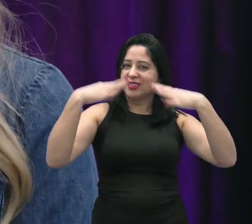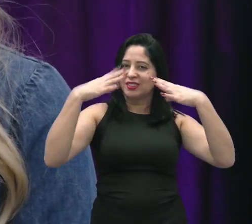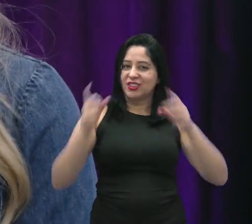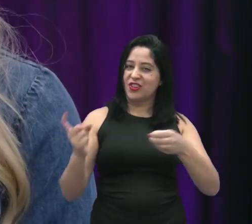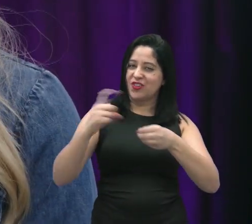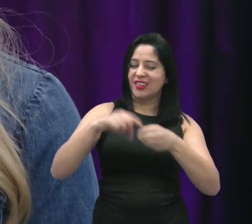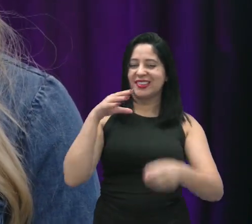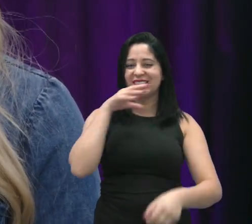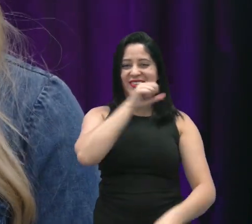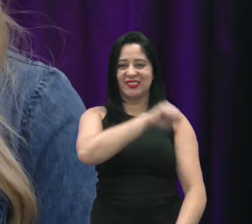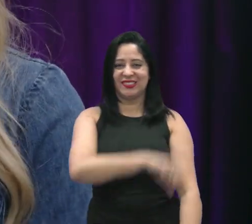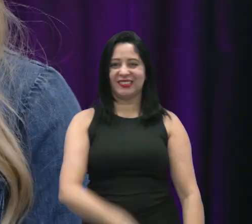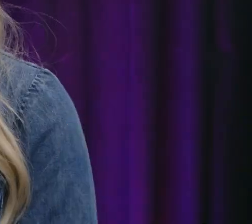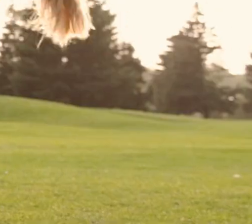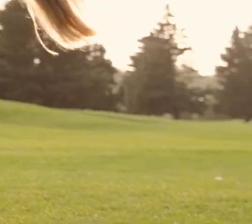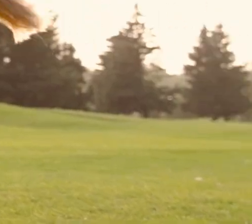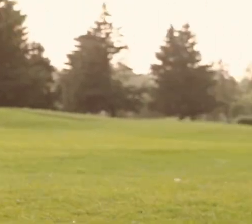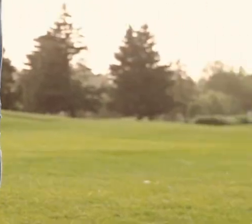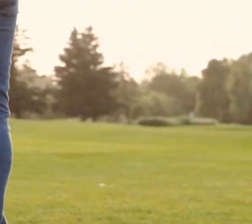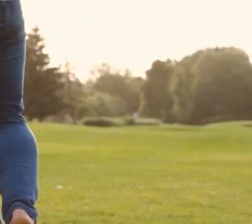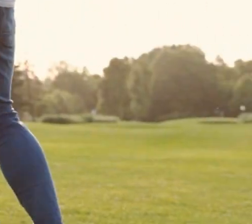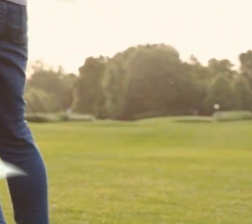Fica aí, a gente volta já já.